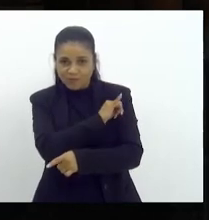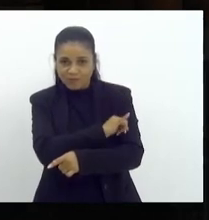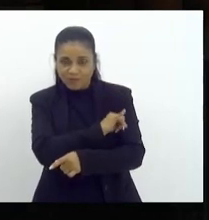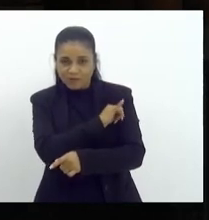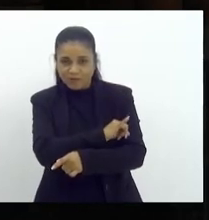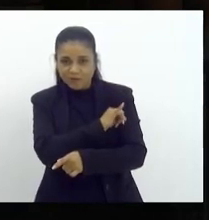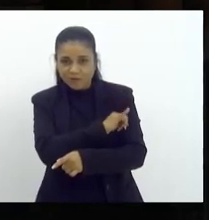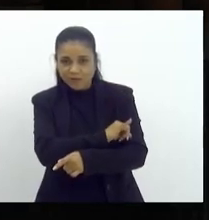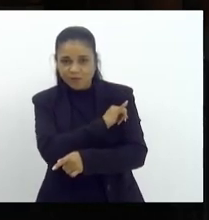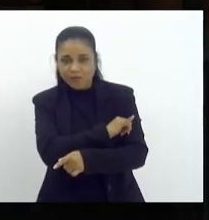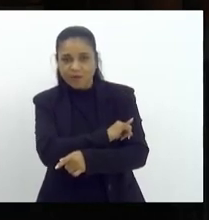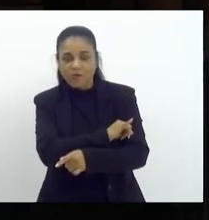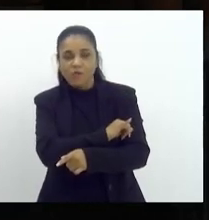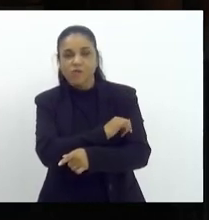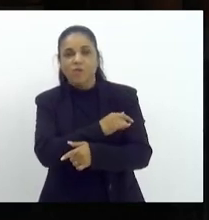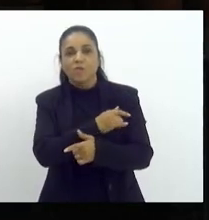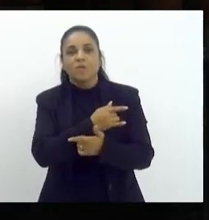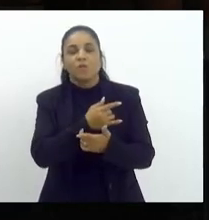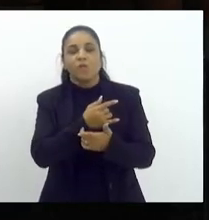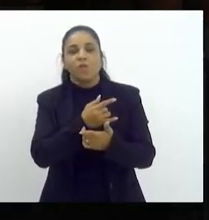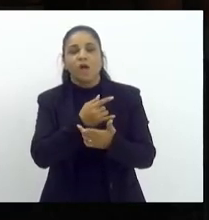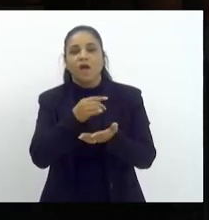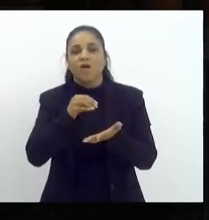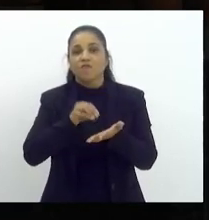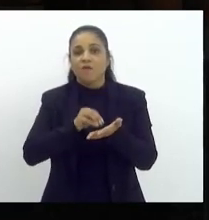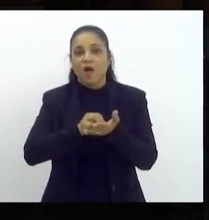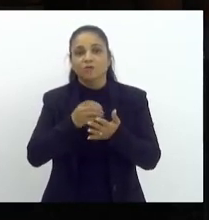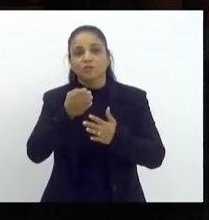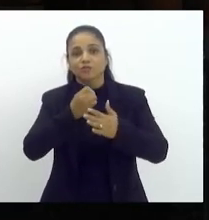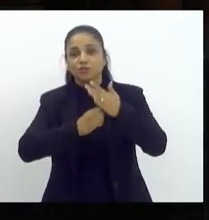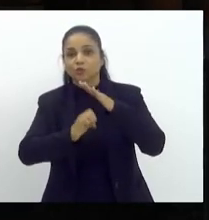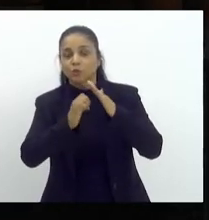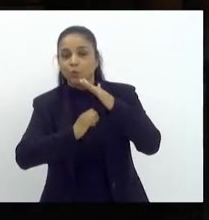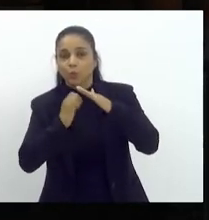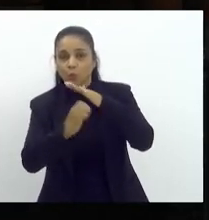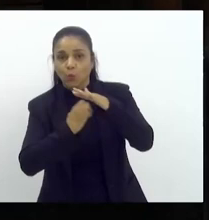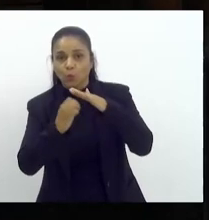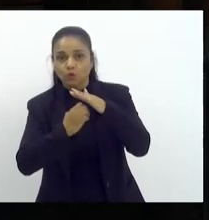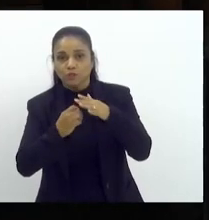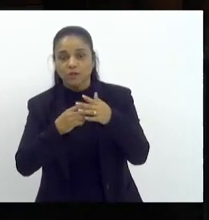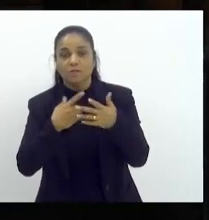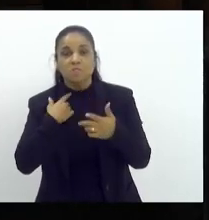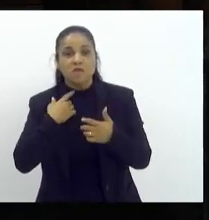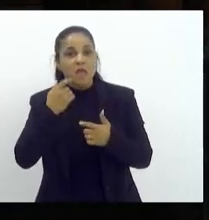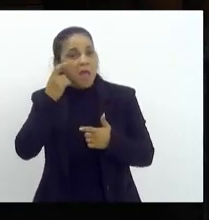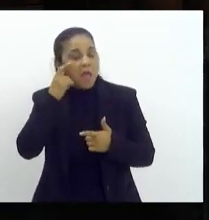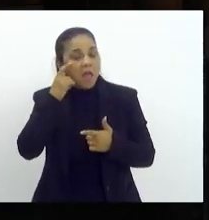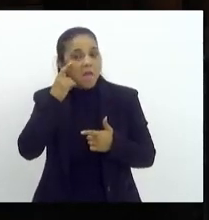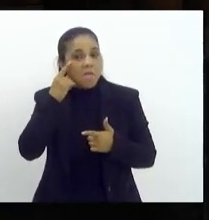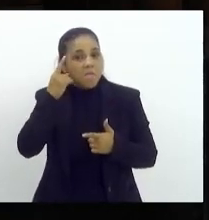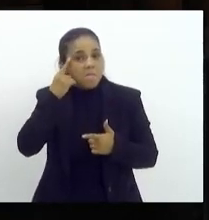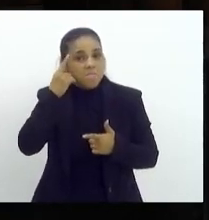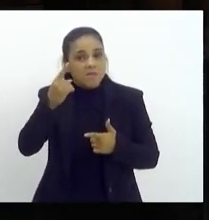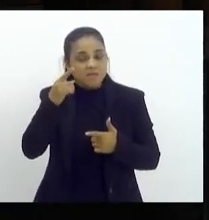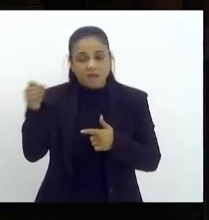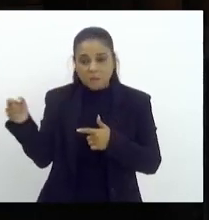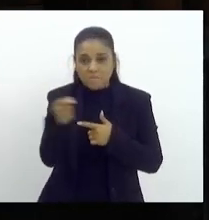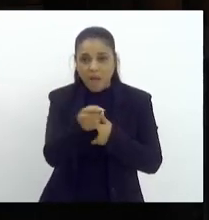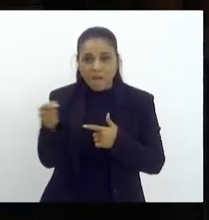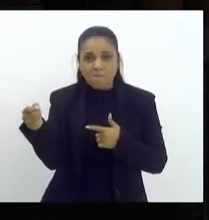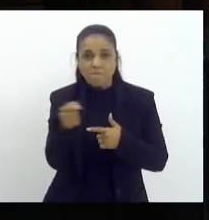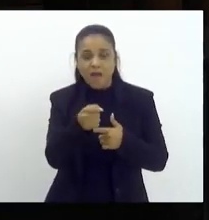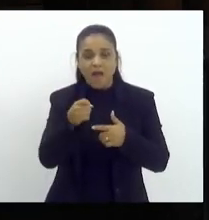onda de desindustrialização atrairmos novos empregos e aumentarmos arrecadação do Estado